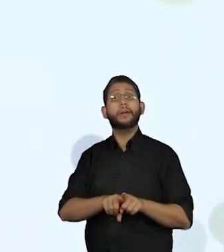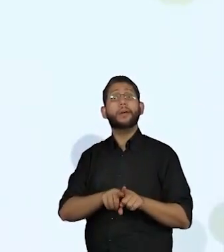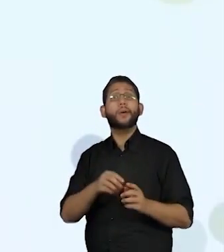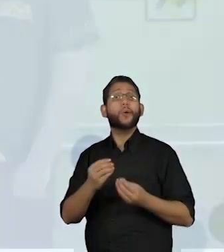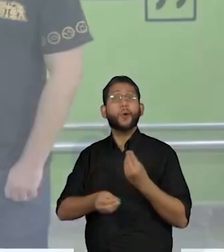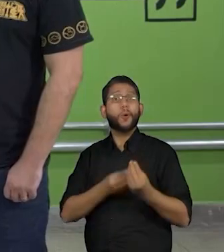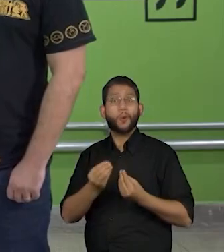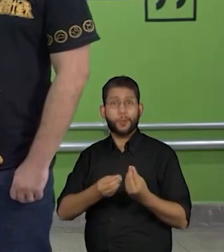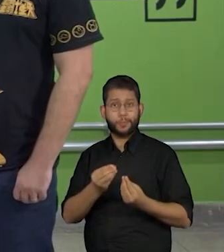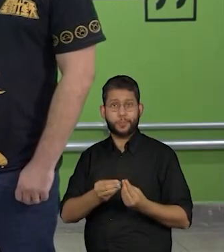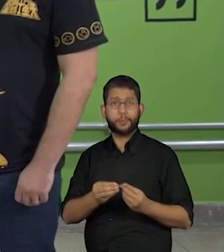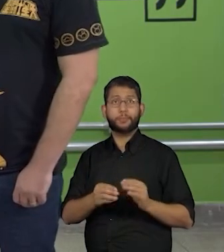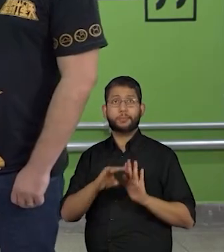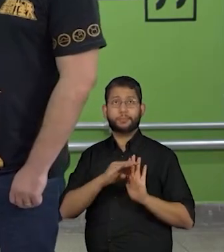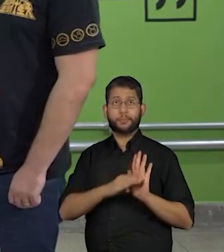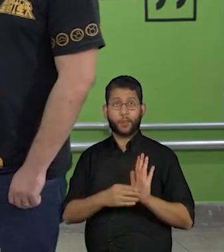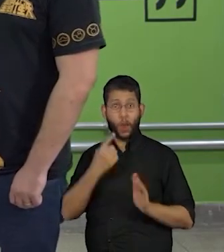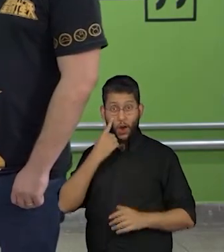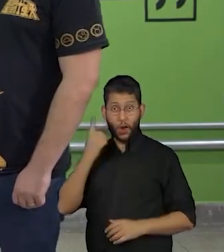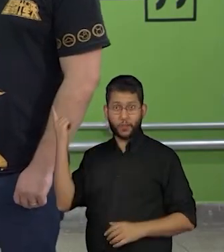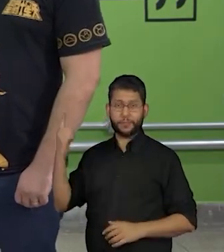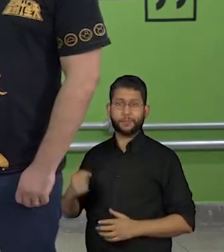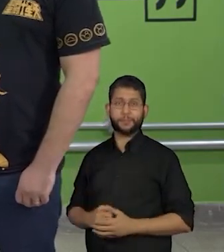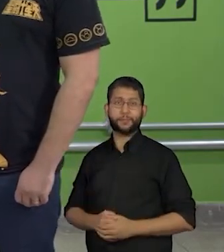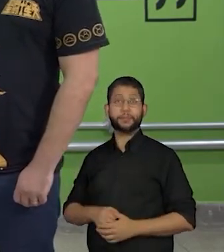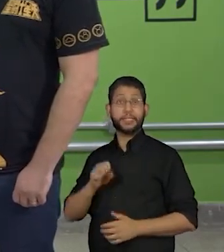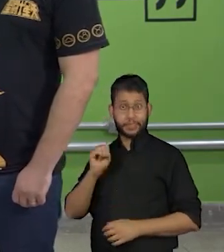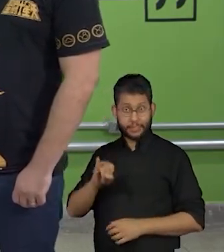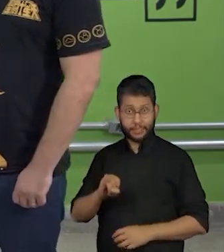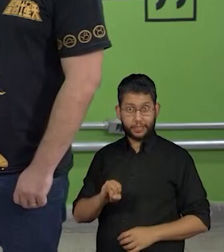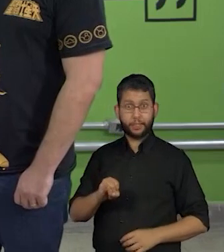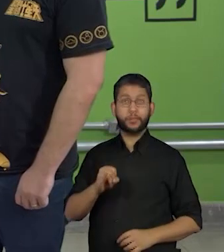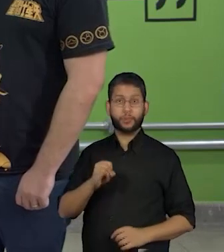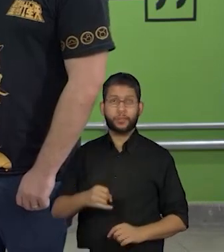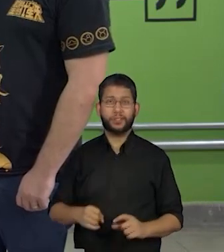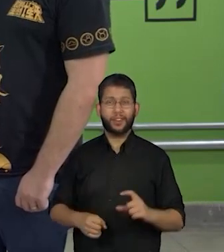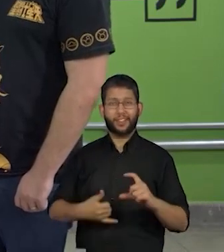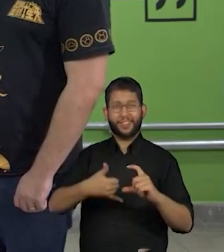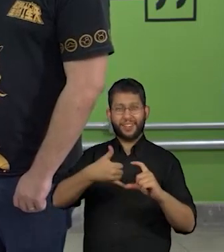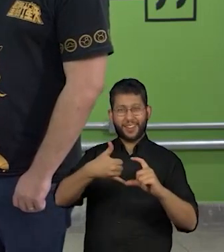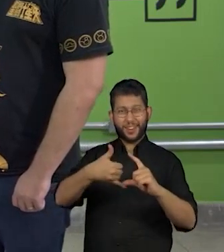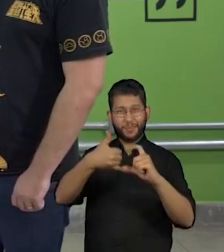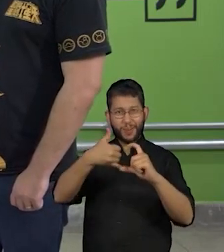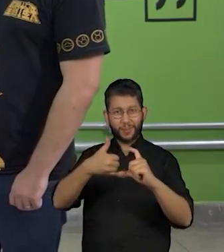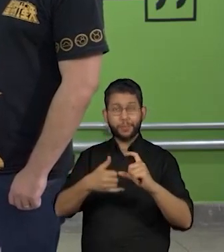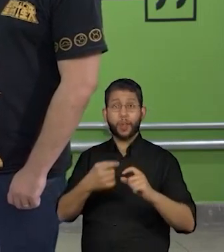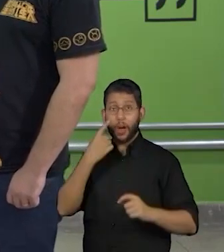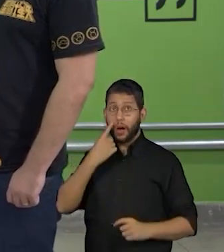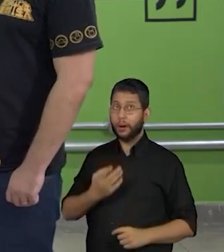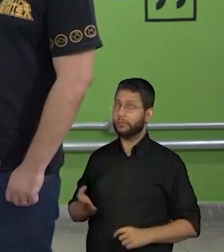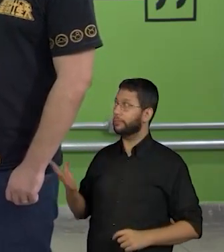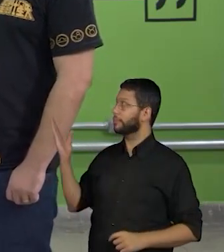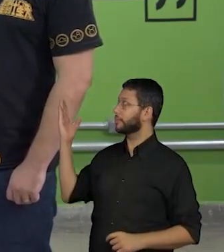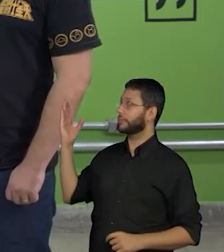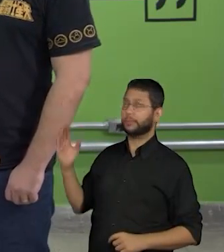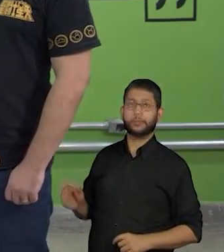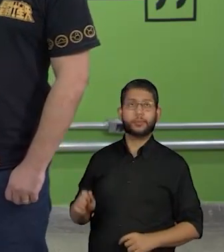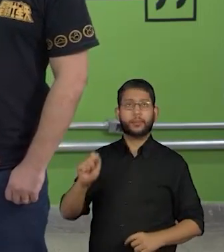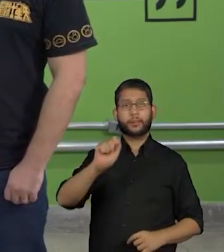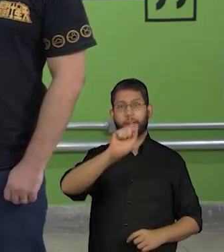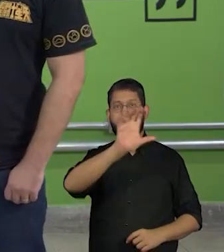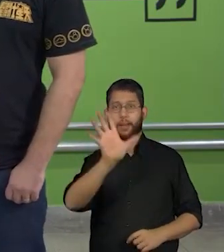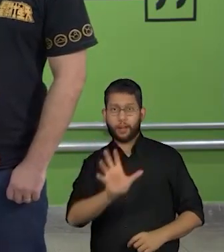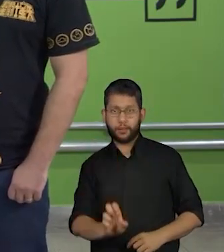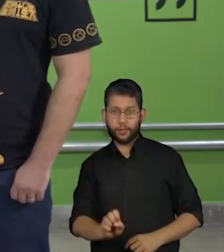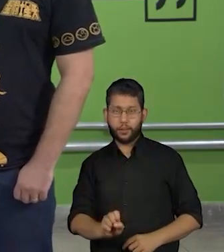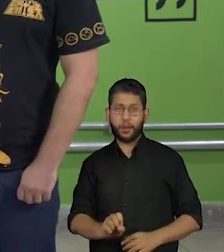para vocês. Então, se vocês entrarem pelo QR Code, vocês vão encontrar aqui alguns pontos que a gente selecionou no mapa,